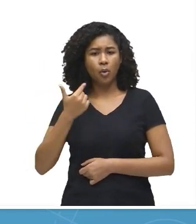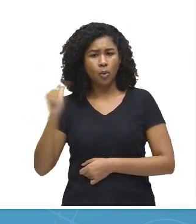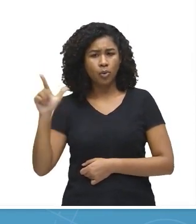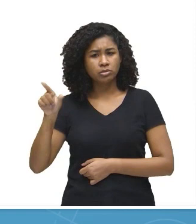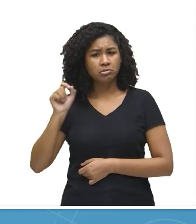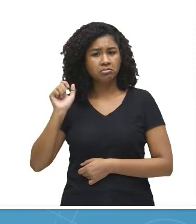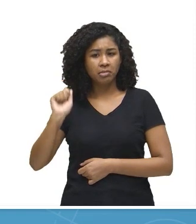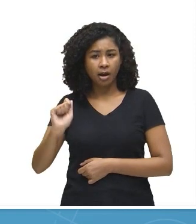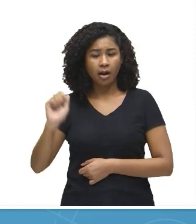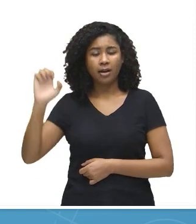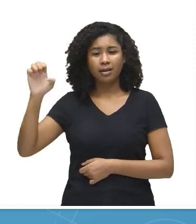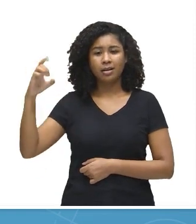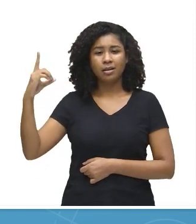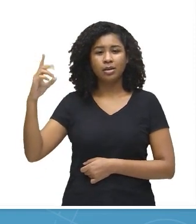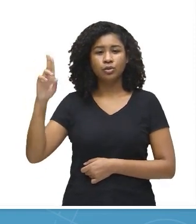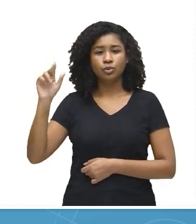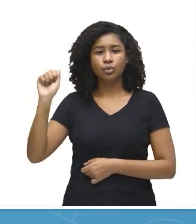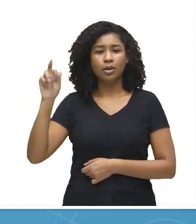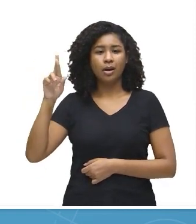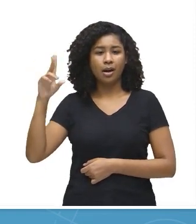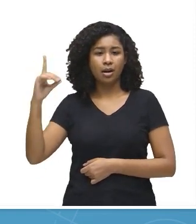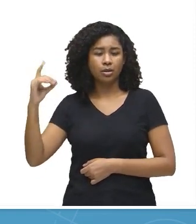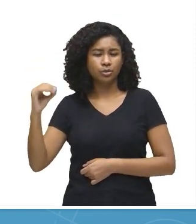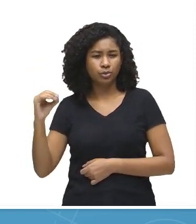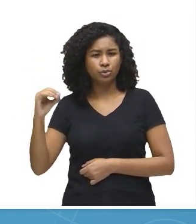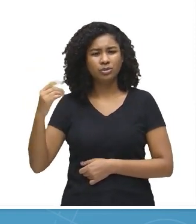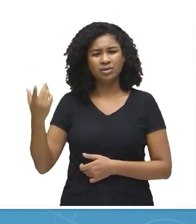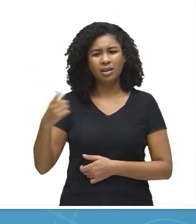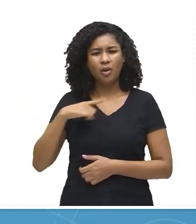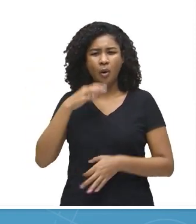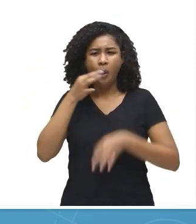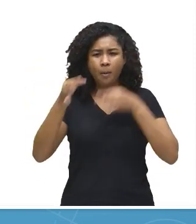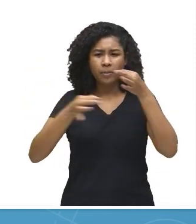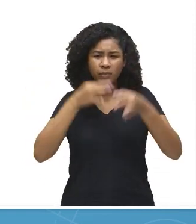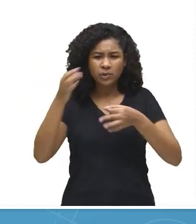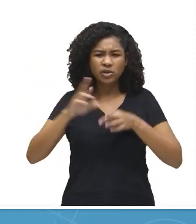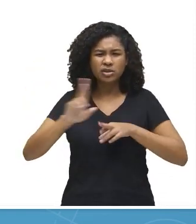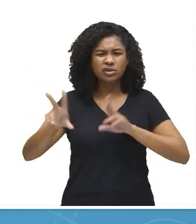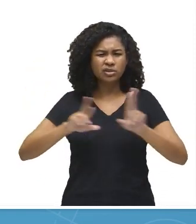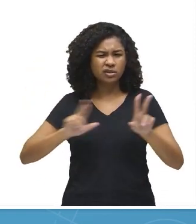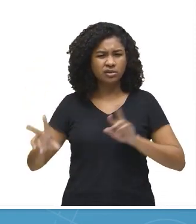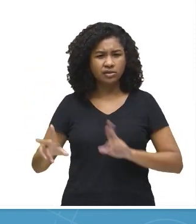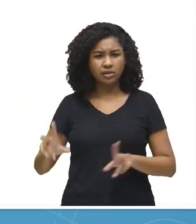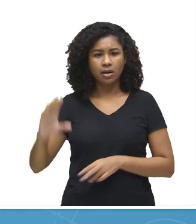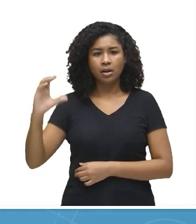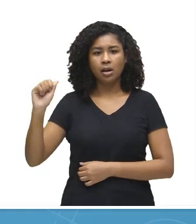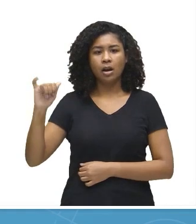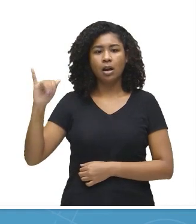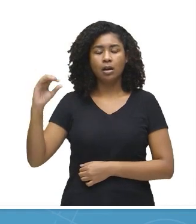a. Está muito dividido aqui, né? O Caio respondeu a D,